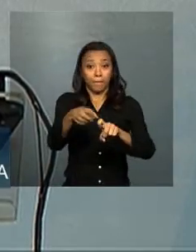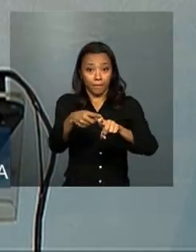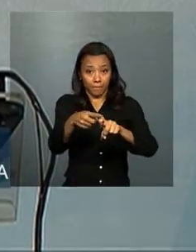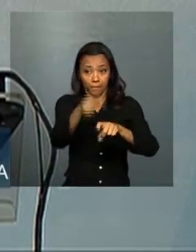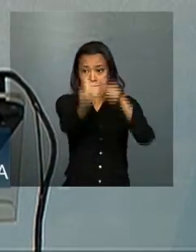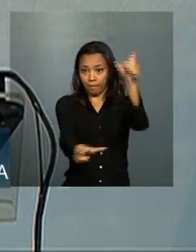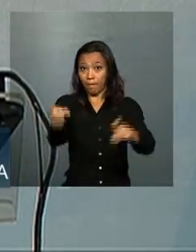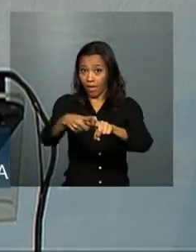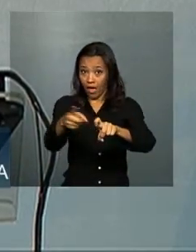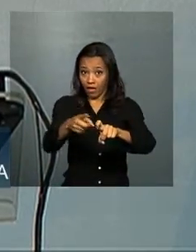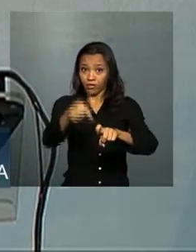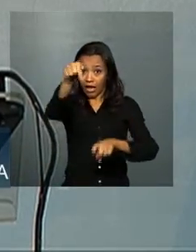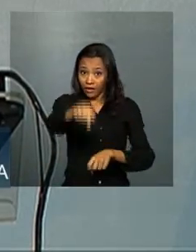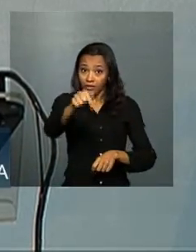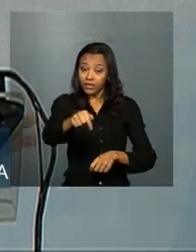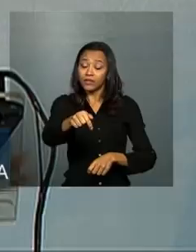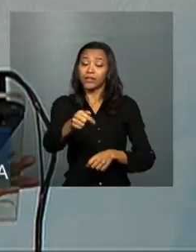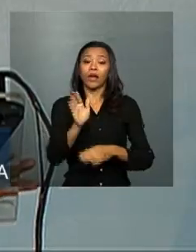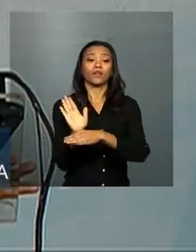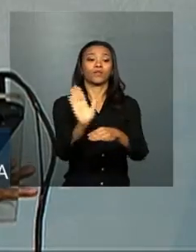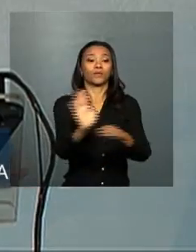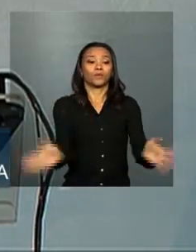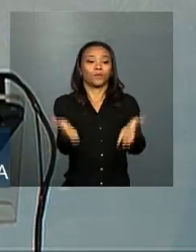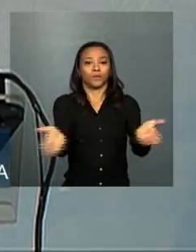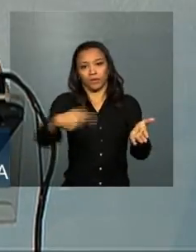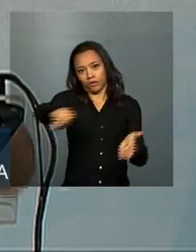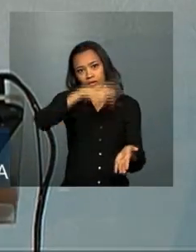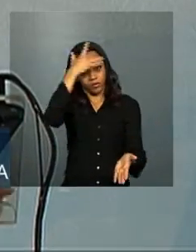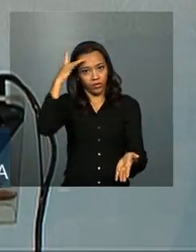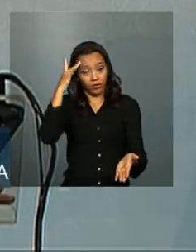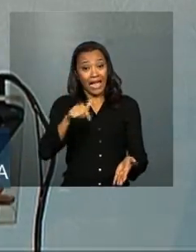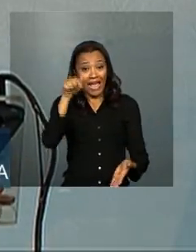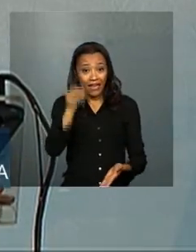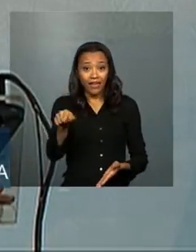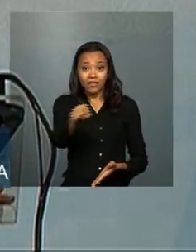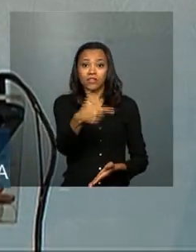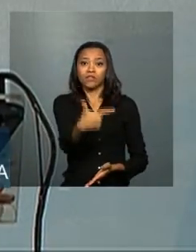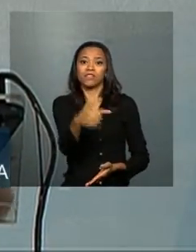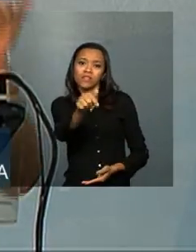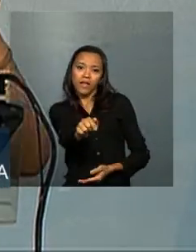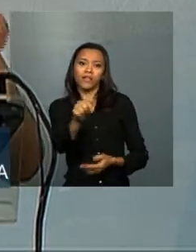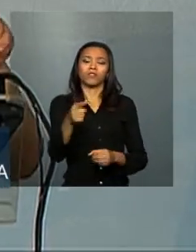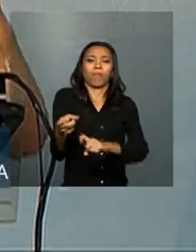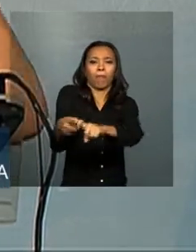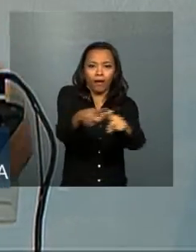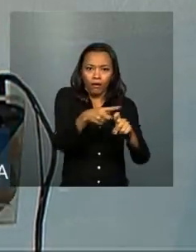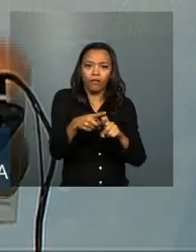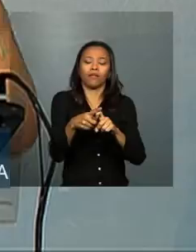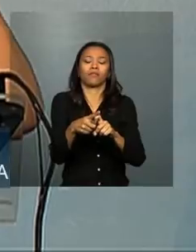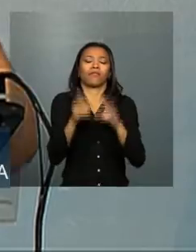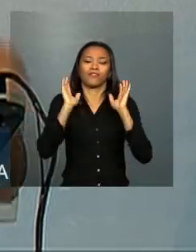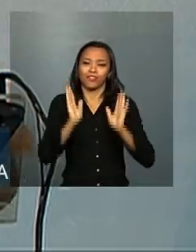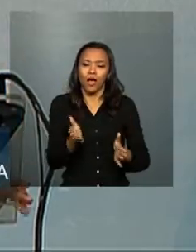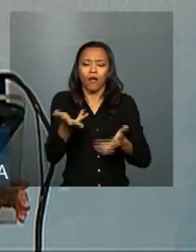Mais Médicos, atendendo aqui em Feira de Santana. Esses 27 médicos deram